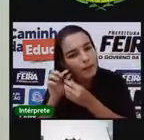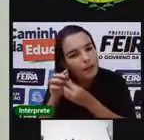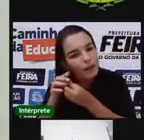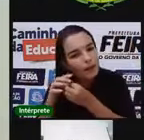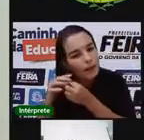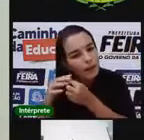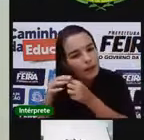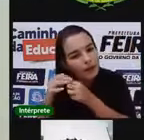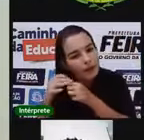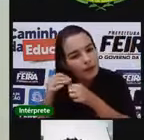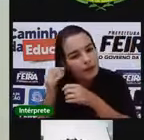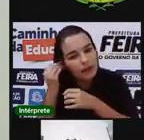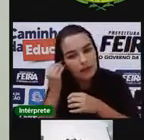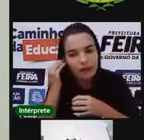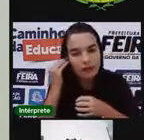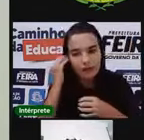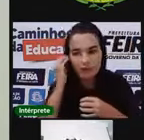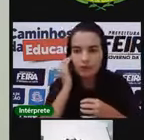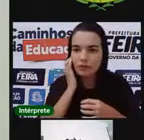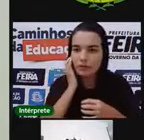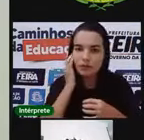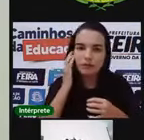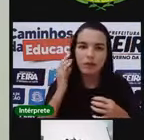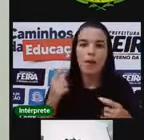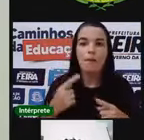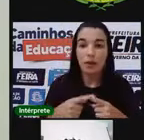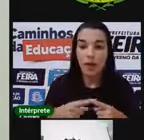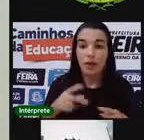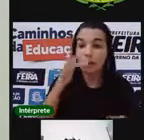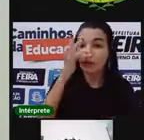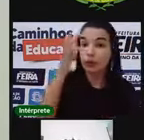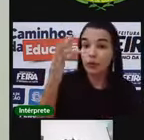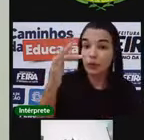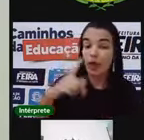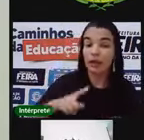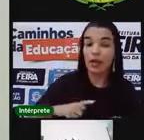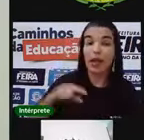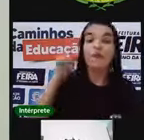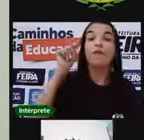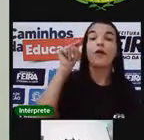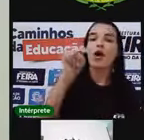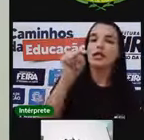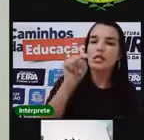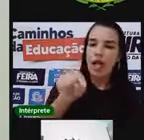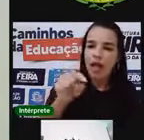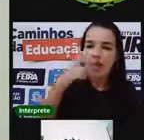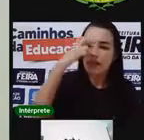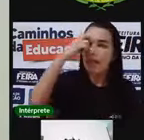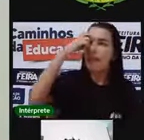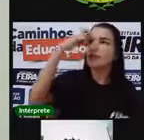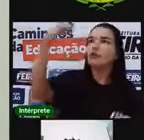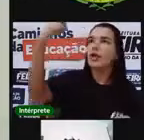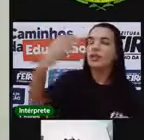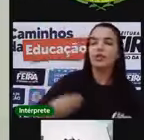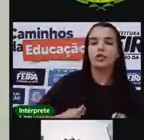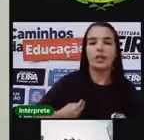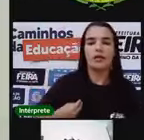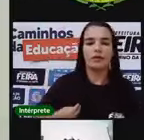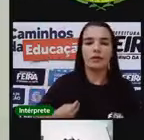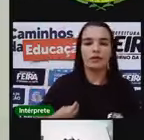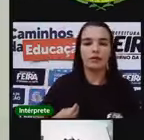terei intelectuais da vida. Deus é sábio, o